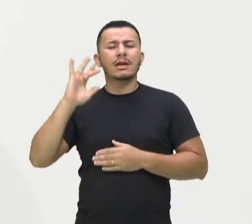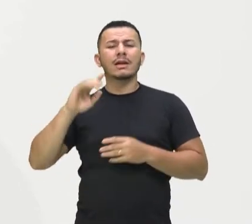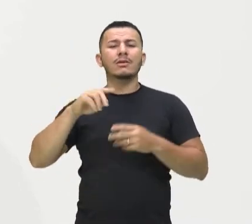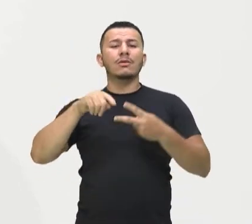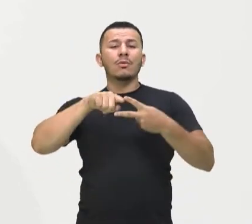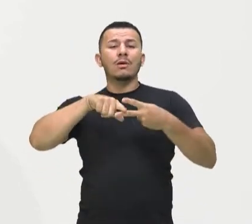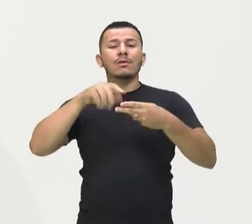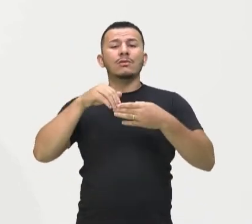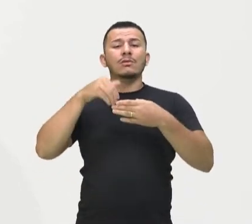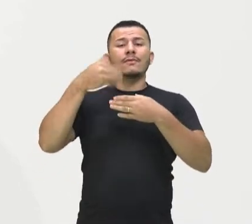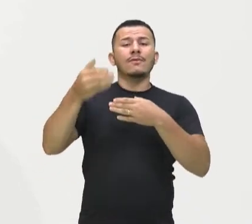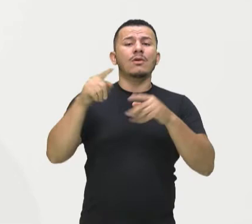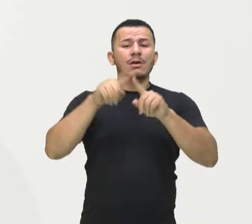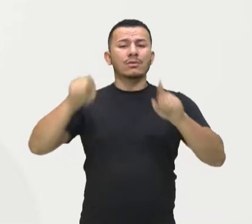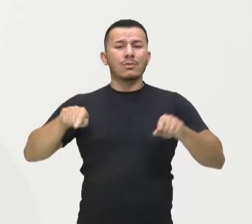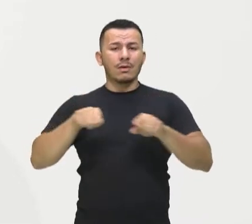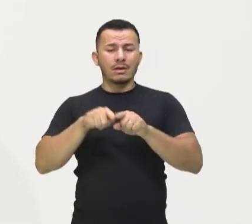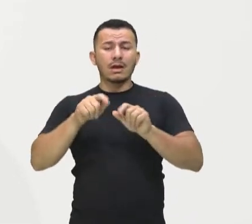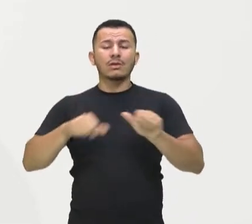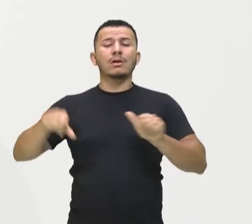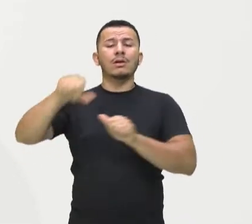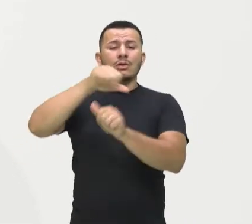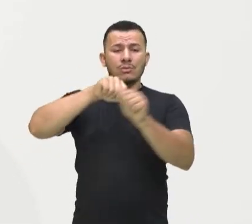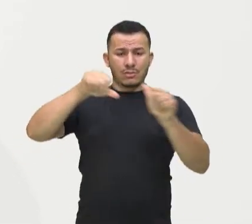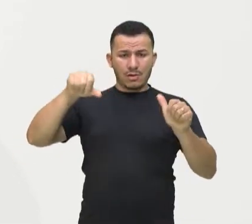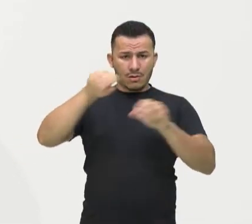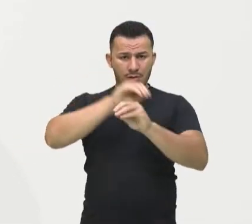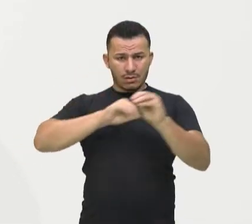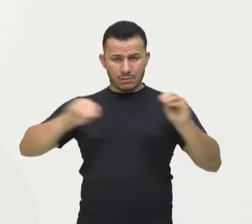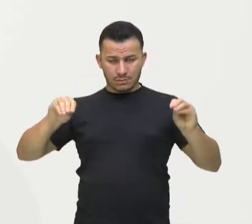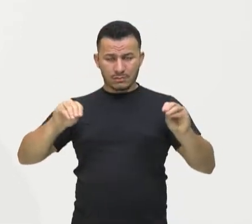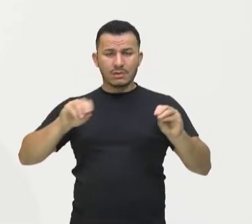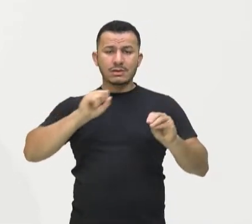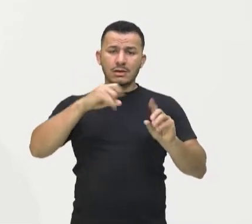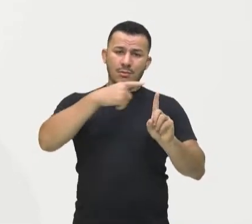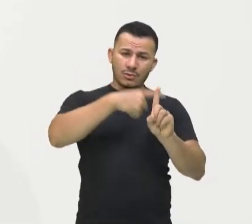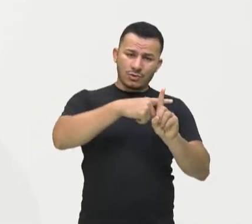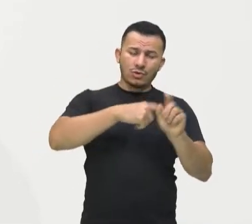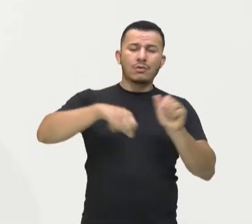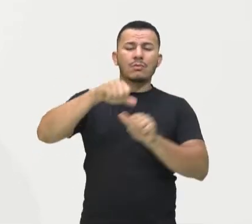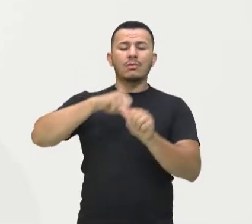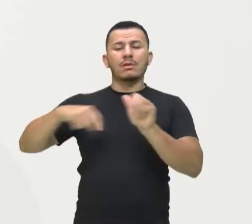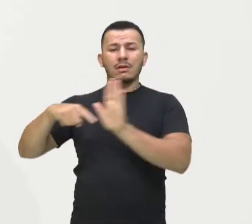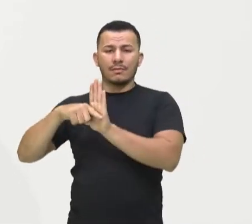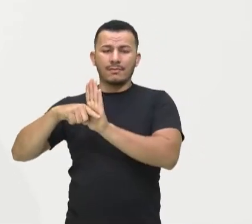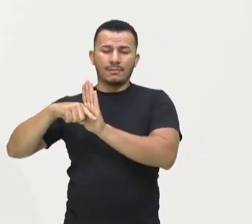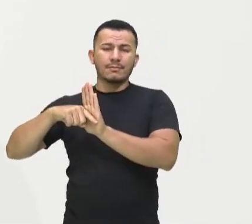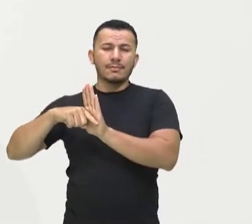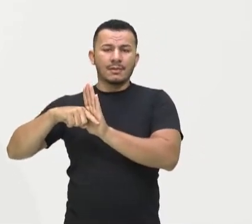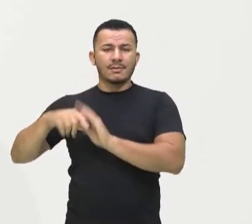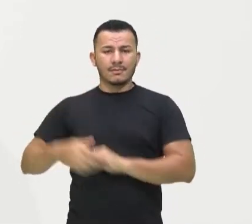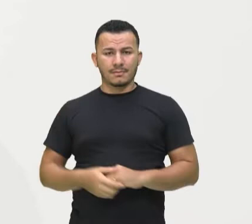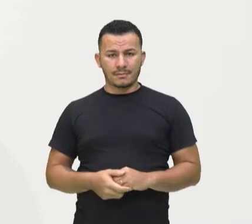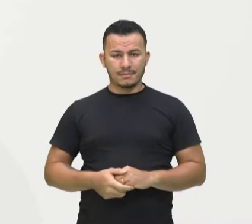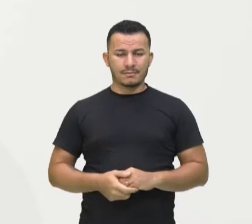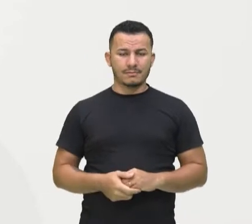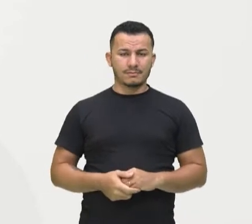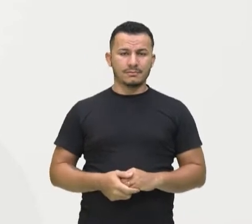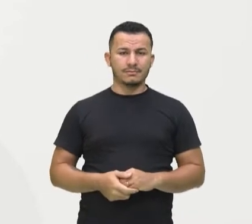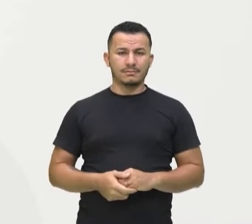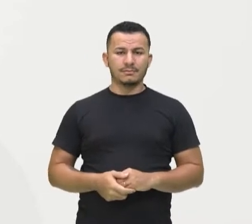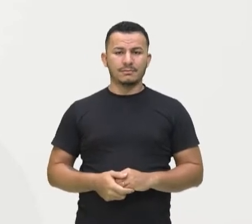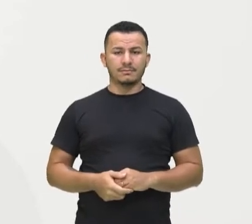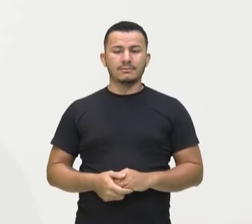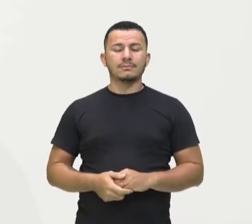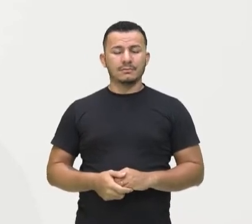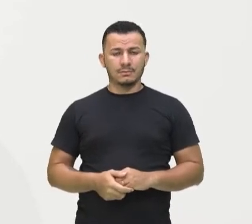ó, passe ele para o outro lado da igualdade com o sinal trocado. Com a operação inversa, que a gente chama em matemática, tá bom? Então, o